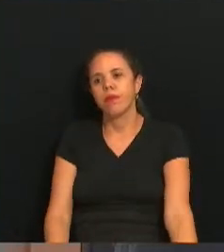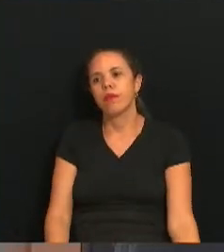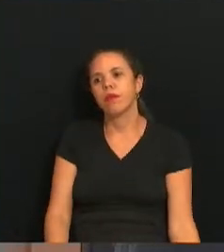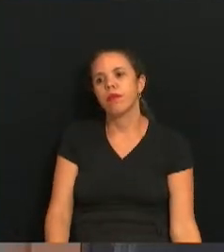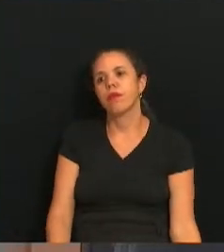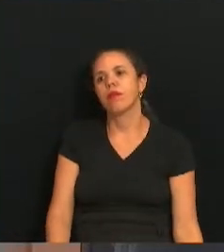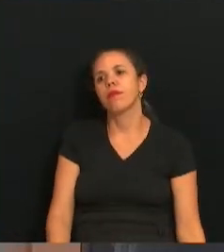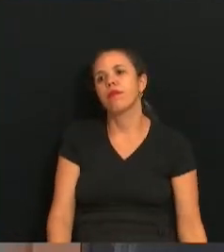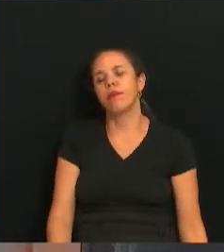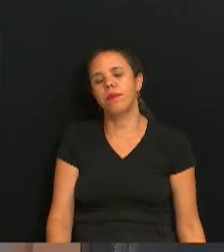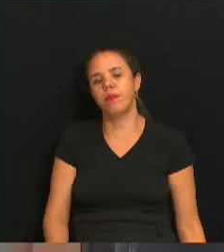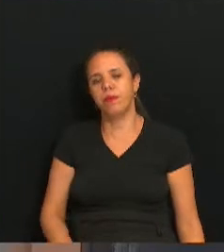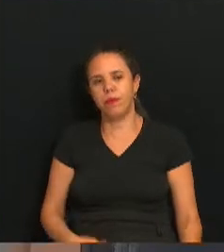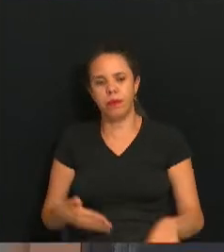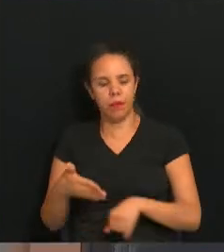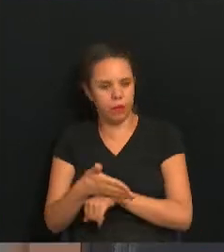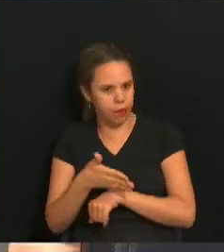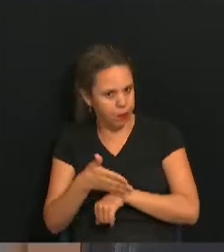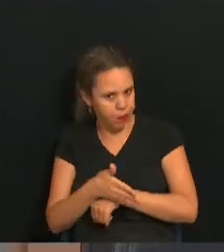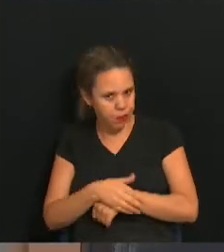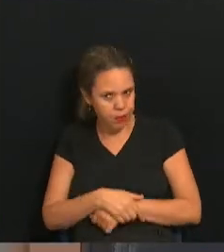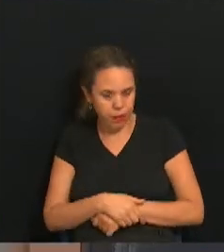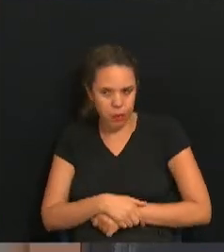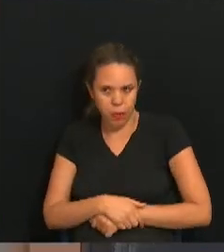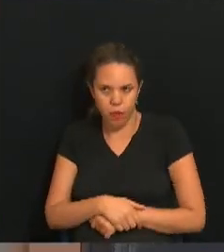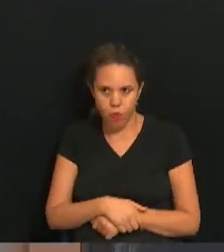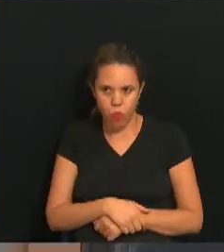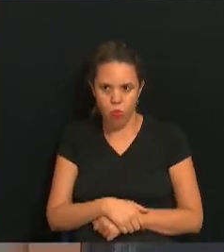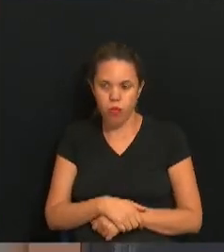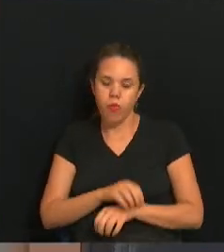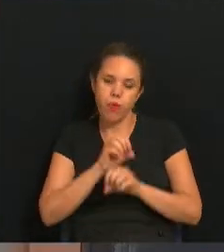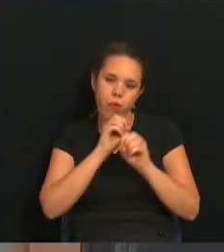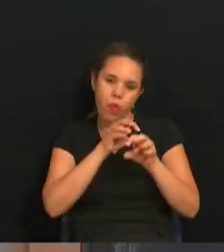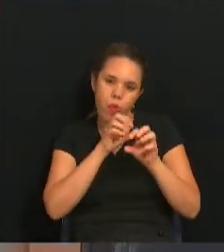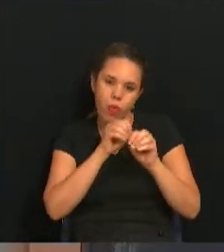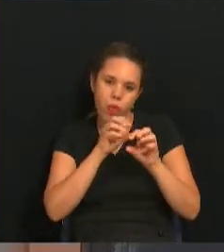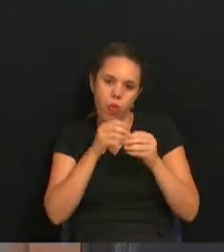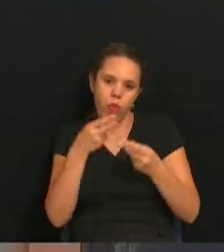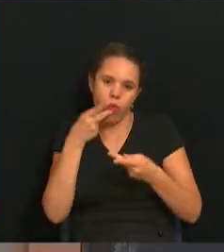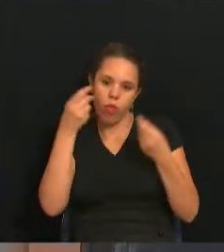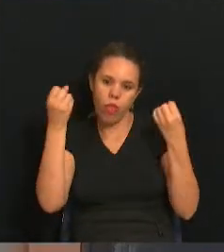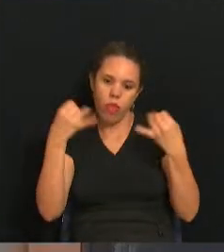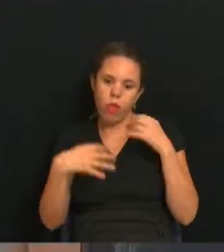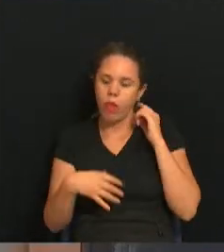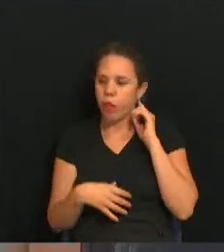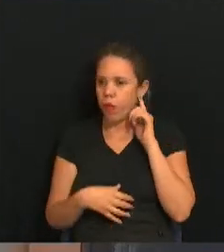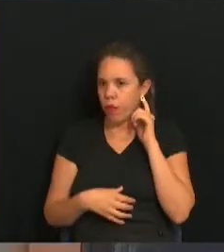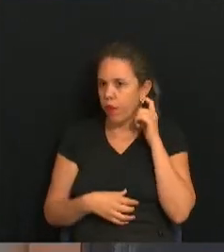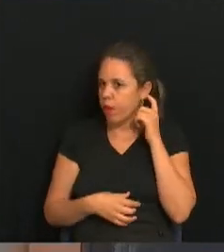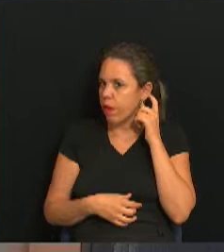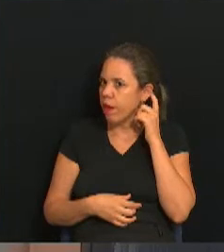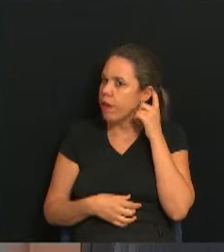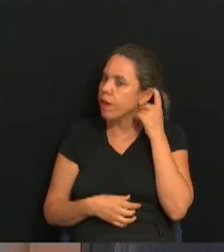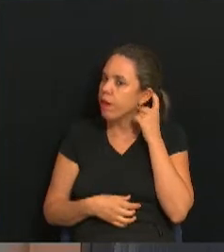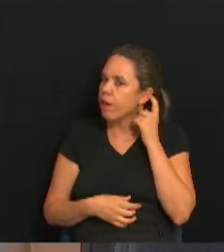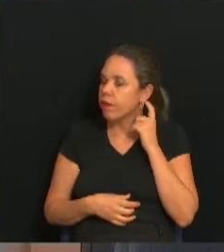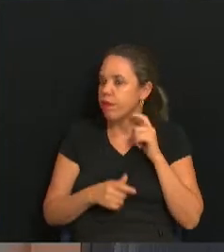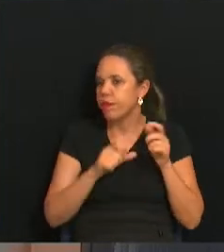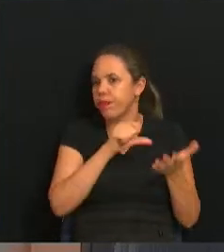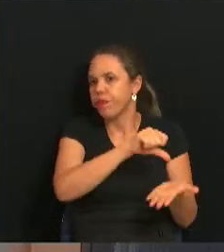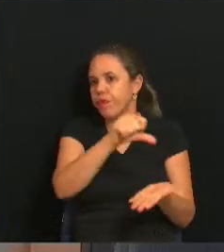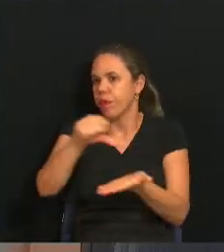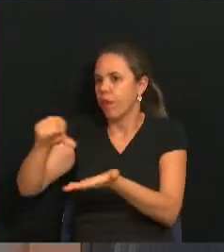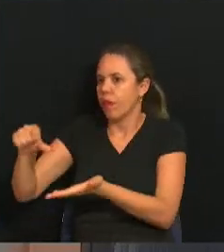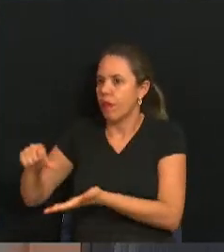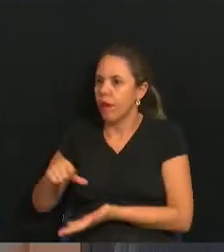estar participando e nos ensinando também, falando mais sobre essas áreas da